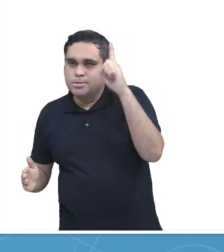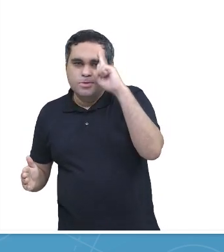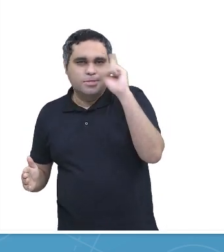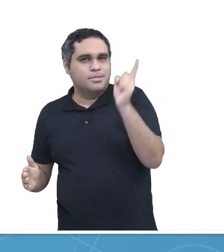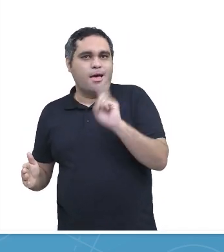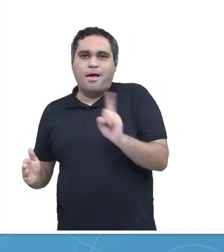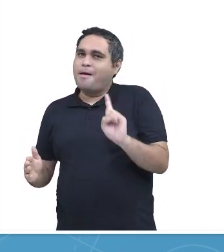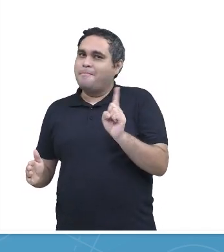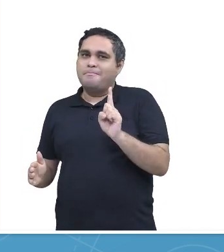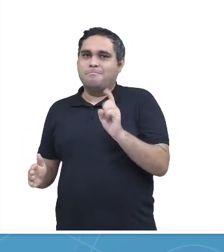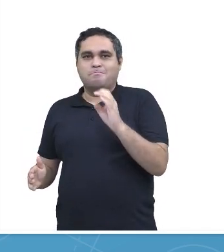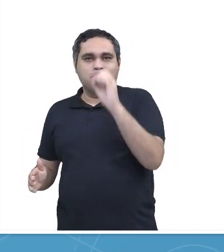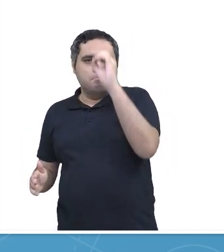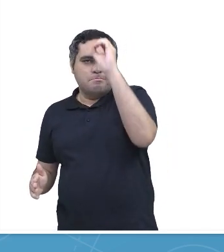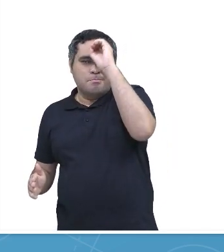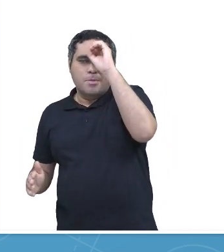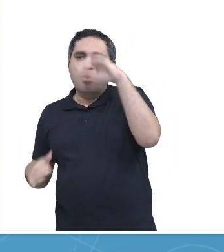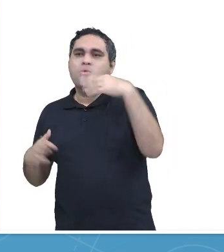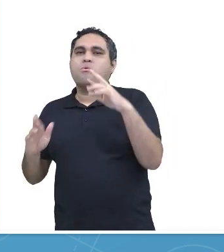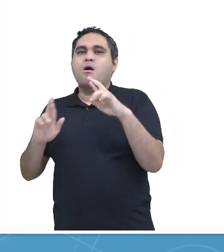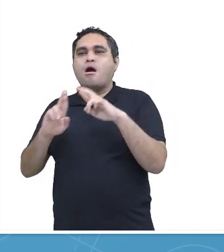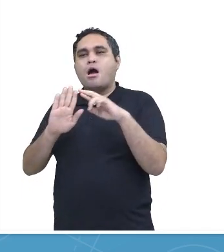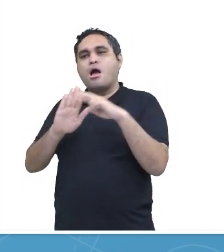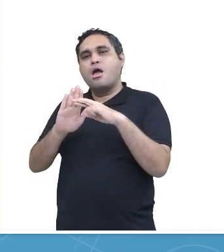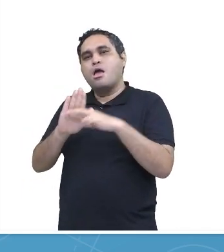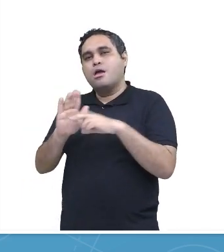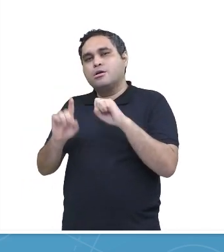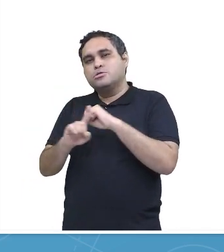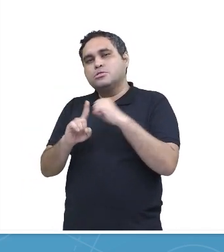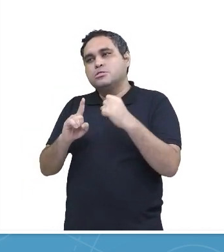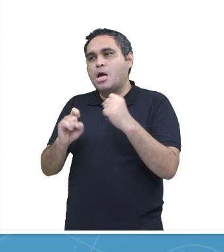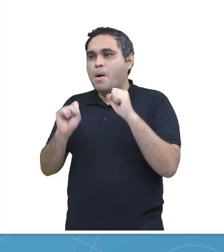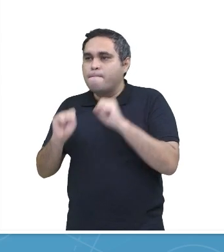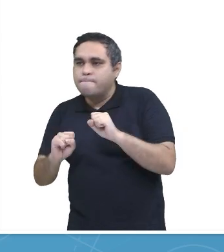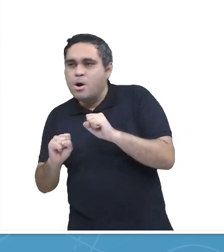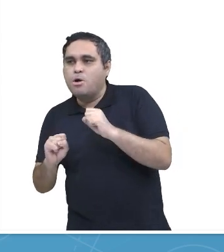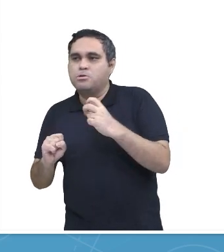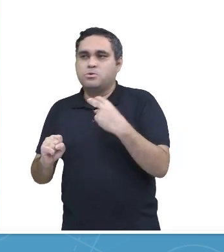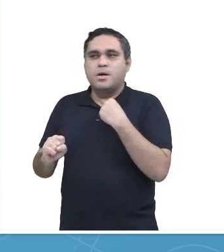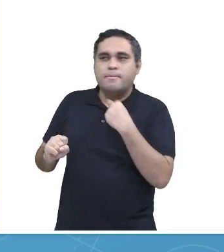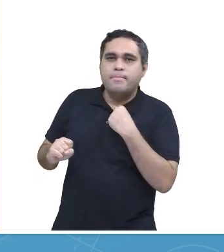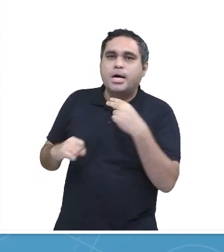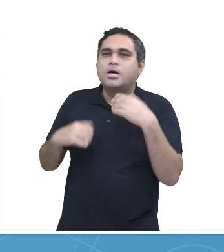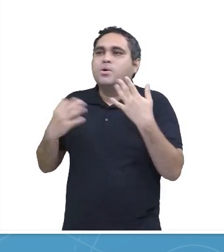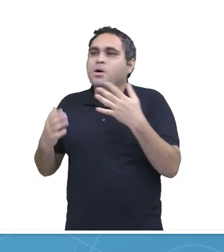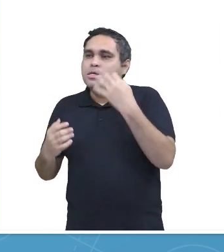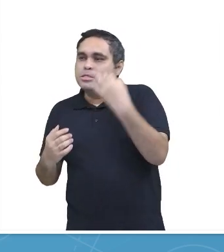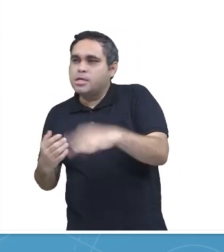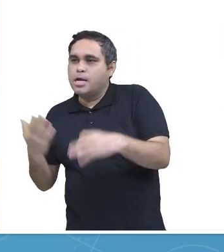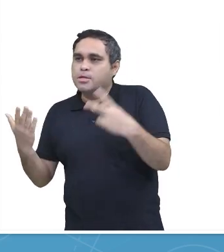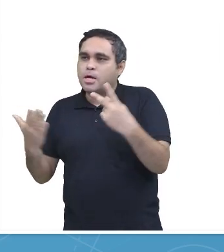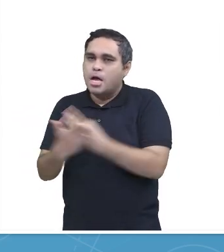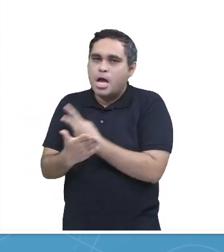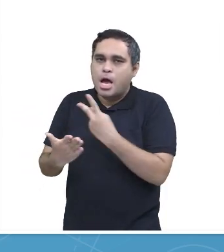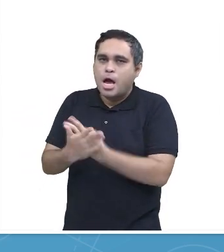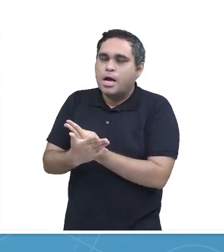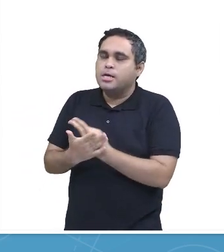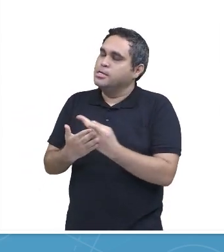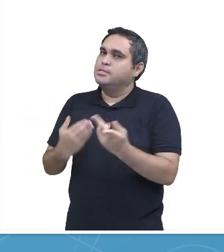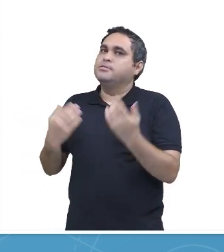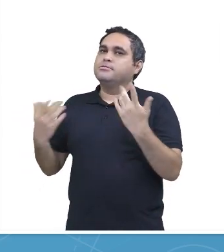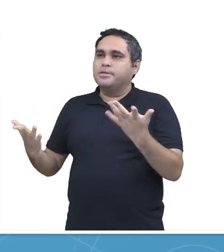regras sociais, o que pode e o que não pode fazer, o que é errado, o que é certo. Isso vai sendo